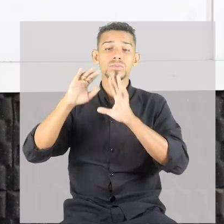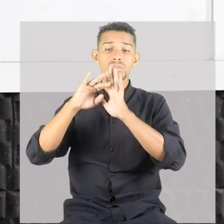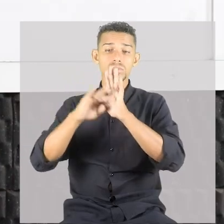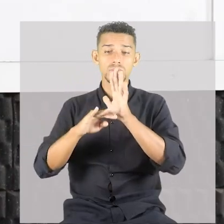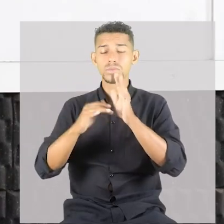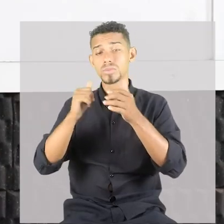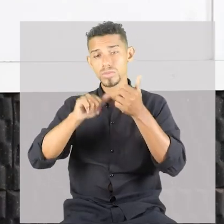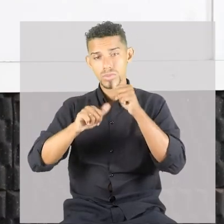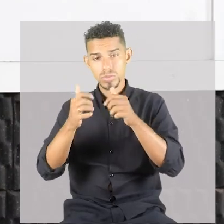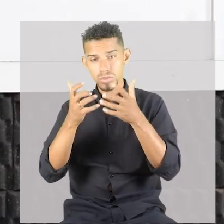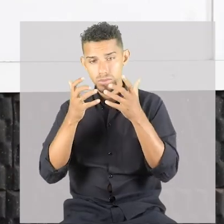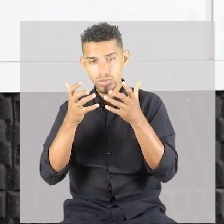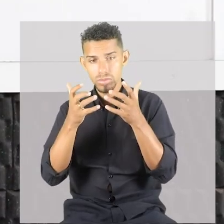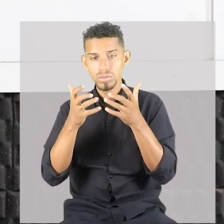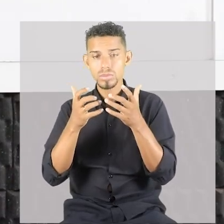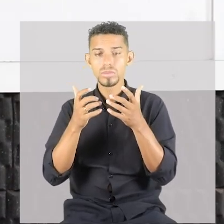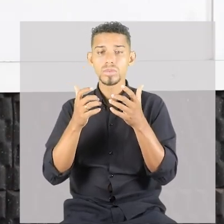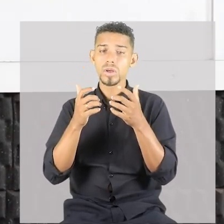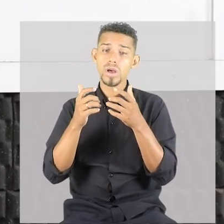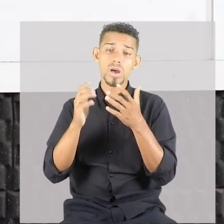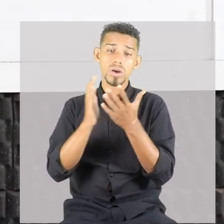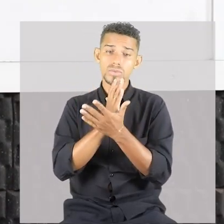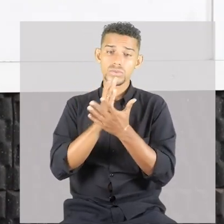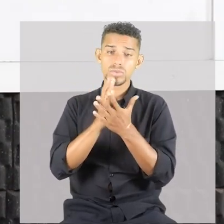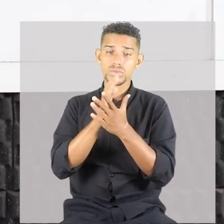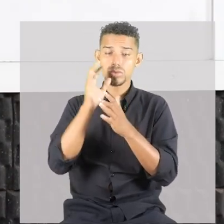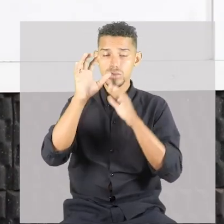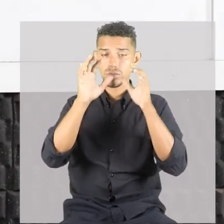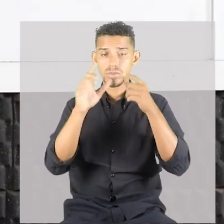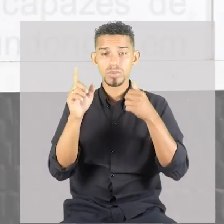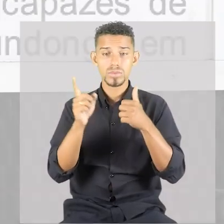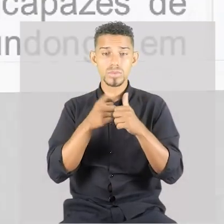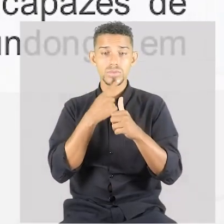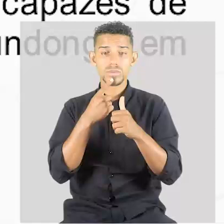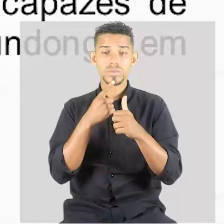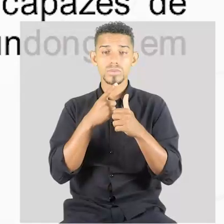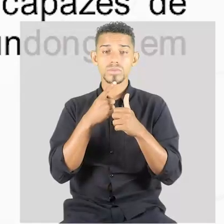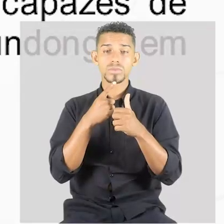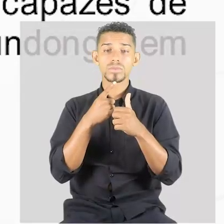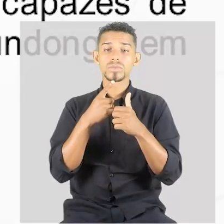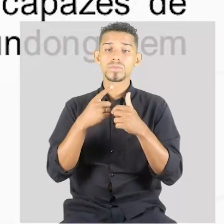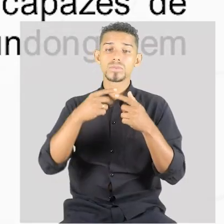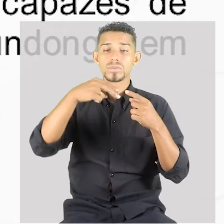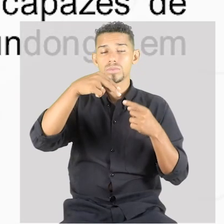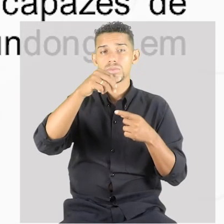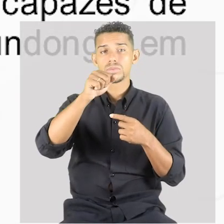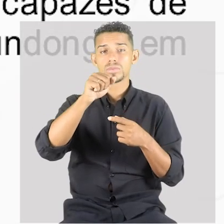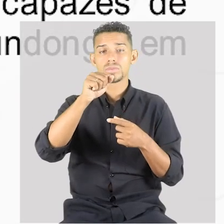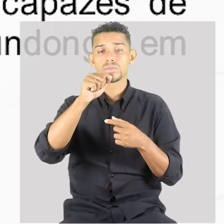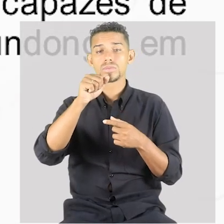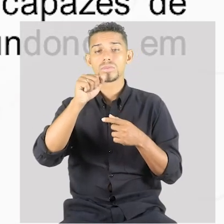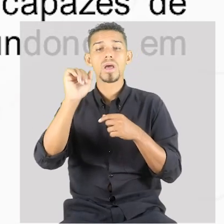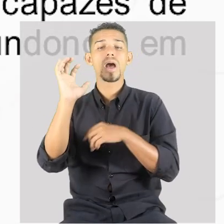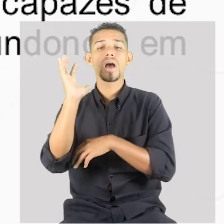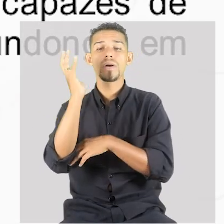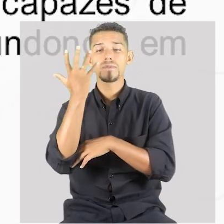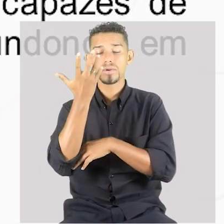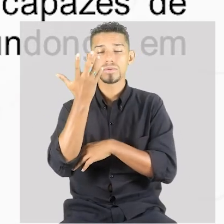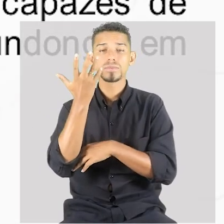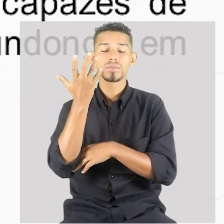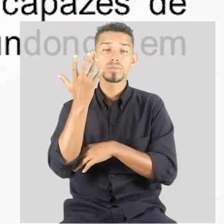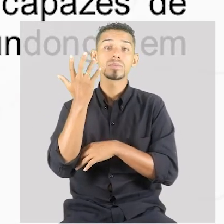você analisasse que ele falou aí de alguns organismos. Primeiro, falou ali, né, da árvore, do